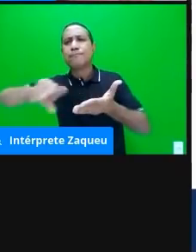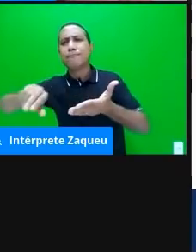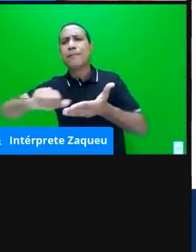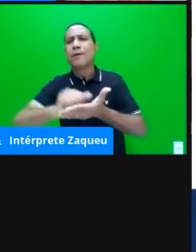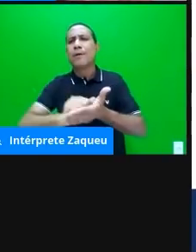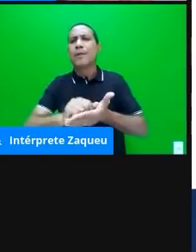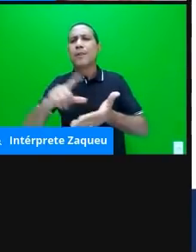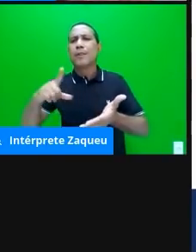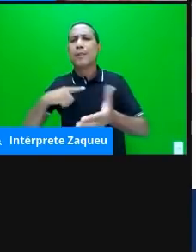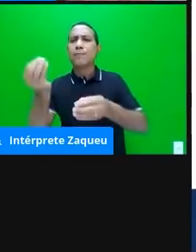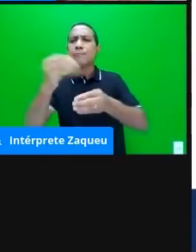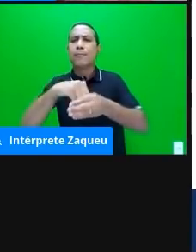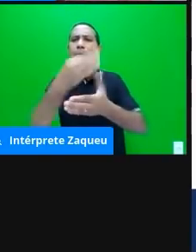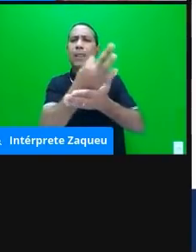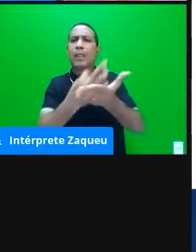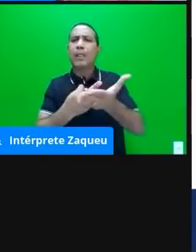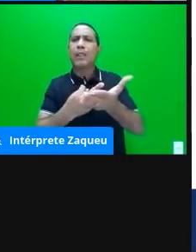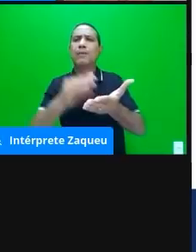multimodais e multissemiótico.